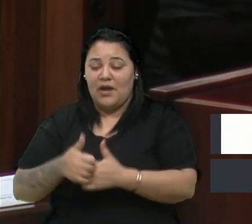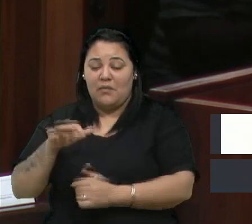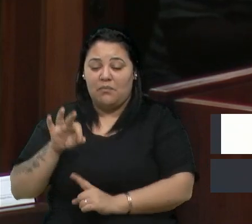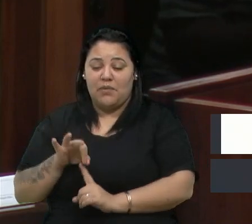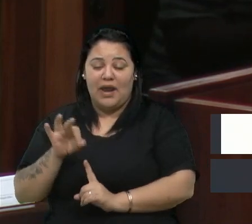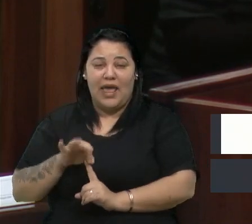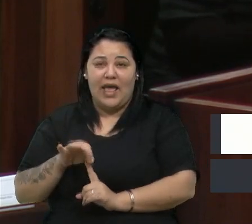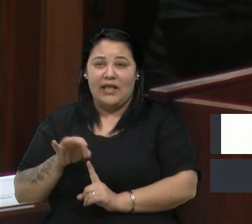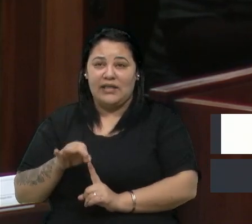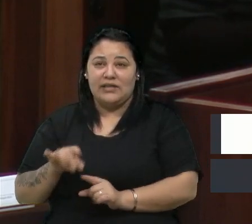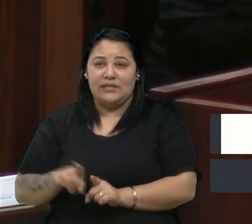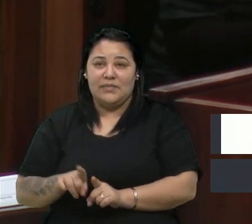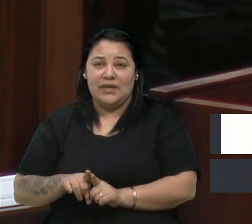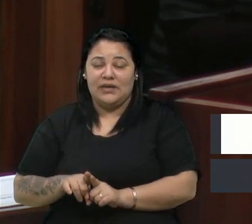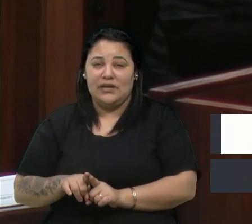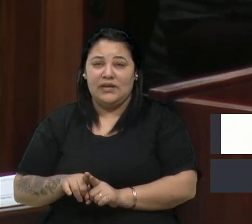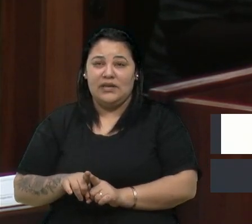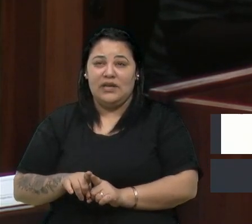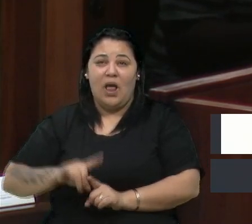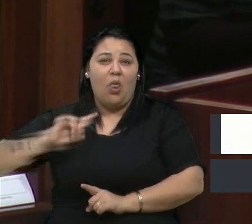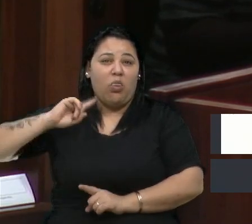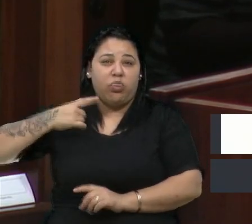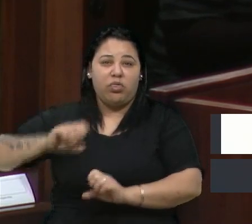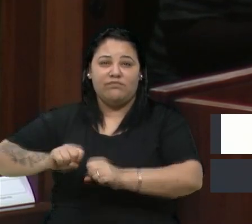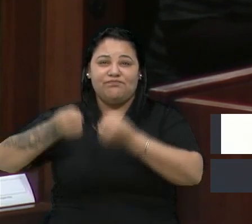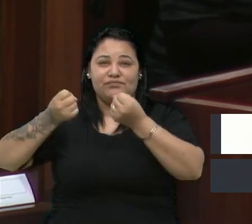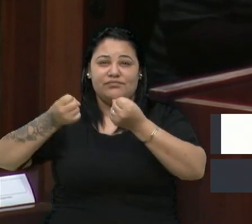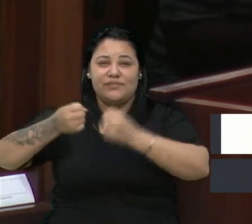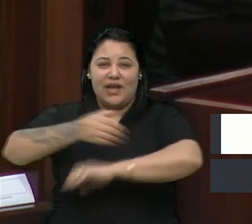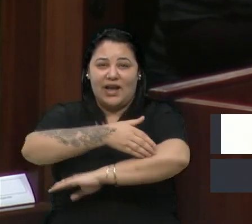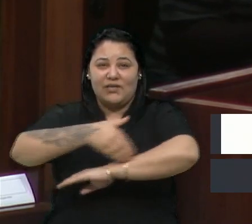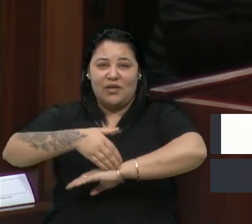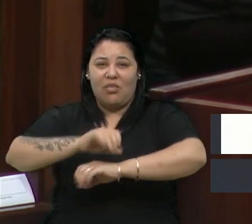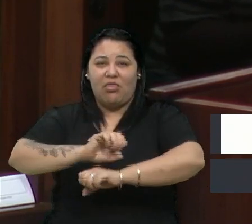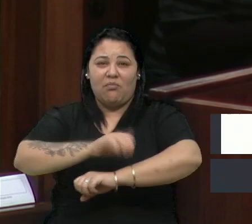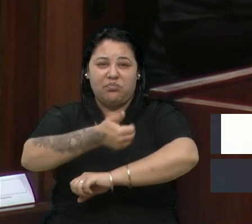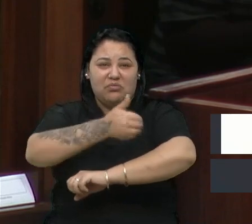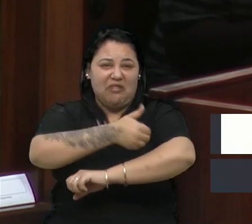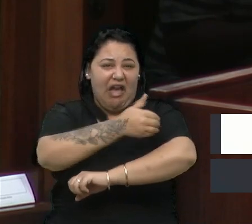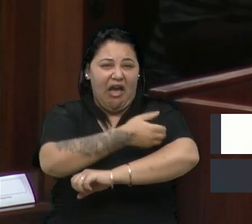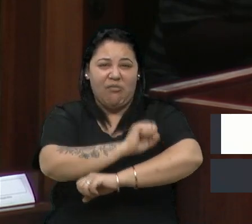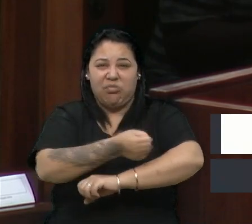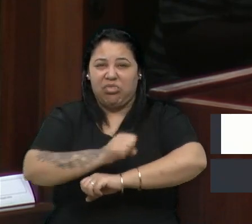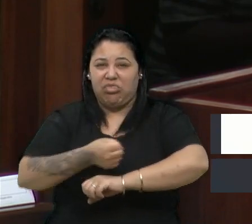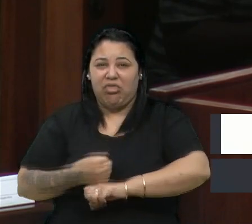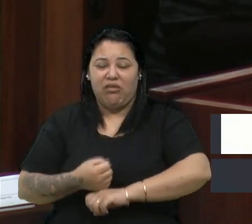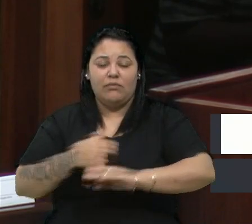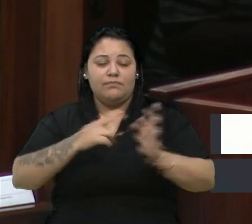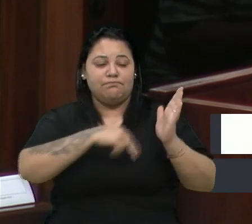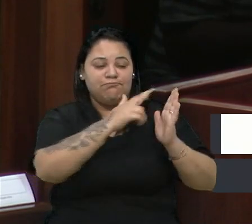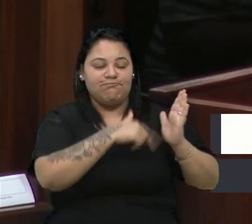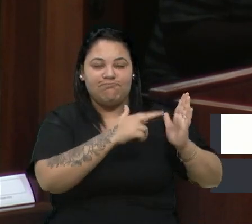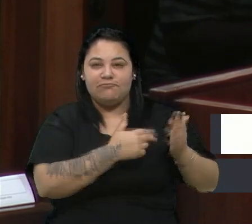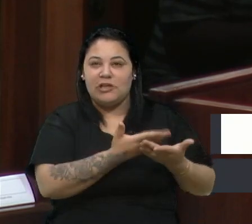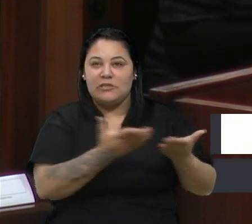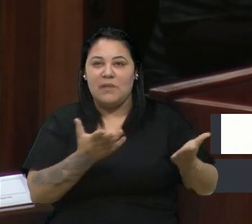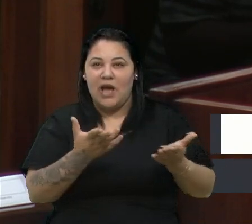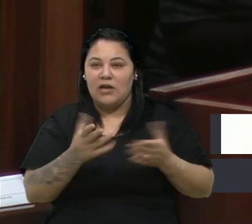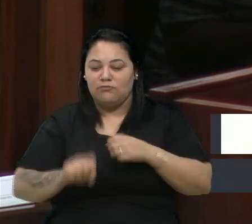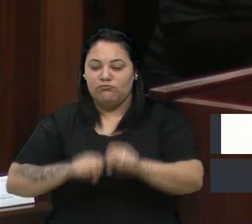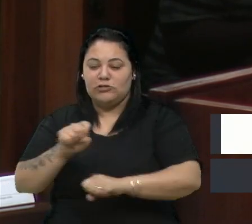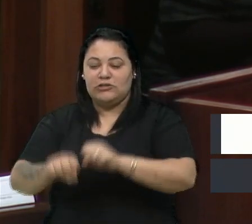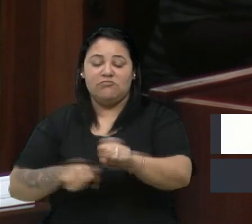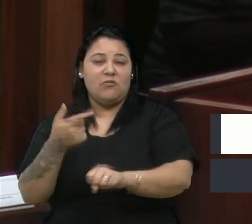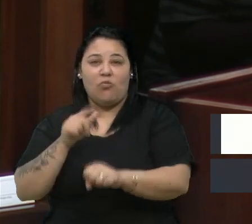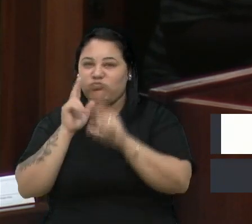Rio Branco, lixeiras danificadas, calçada danificada em alguns pontos, pinturas para espaços de ciclistas quase sem